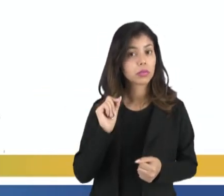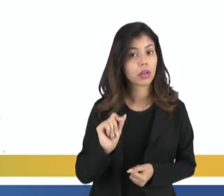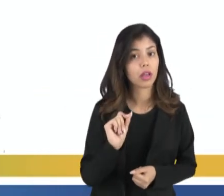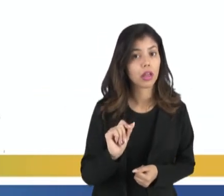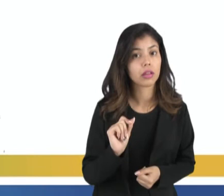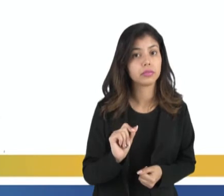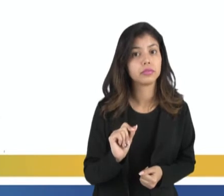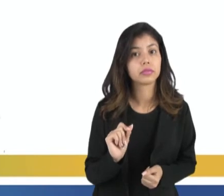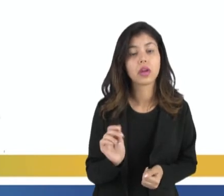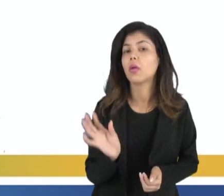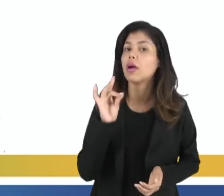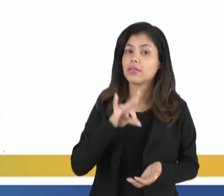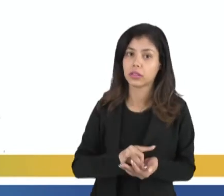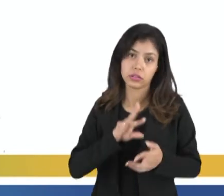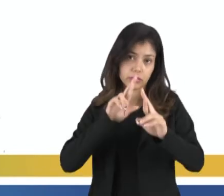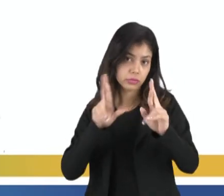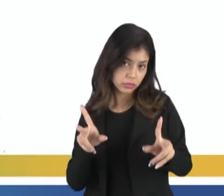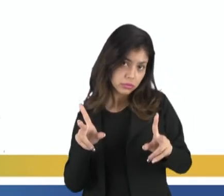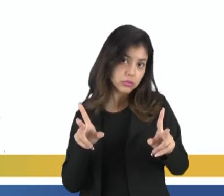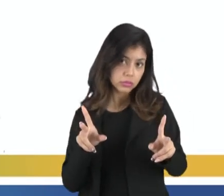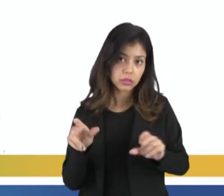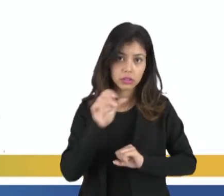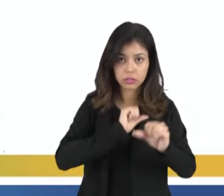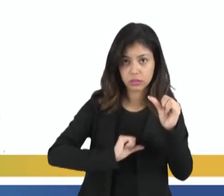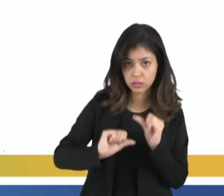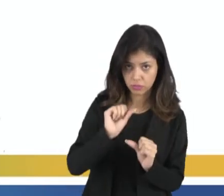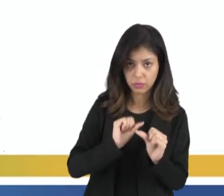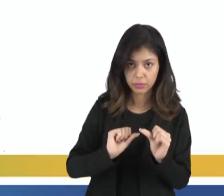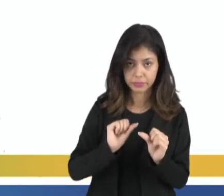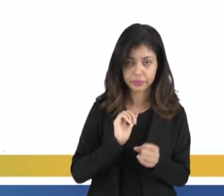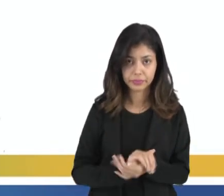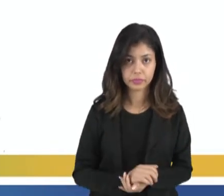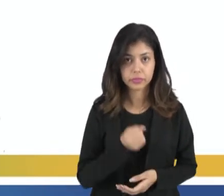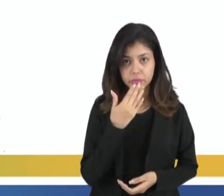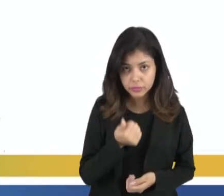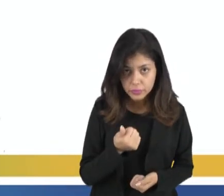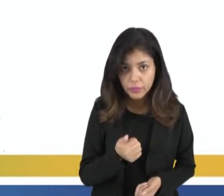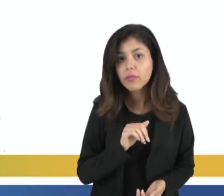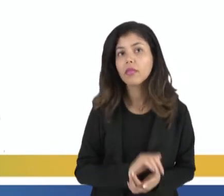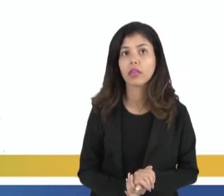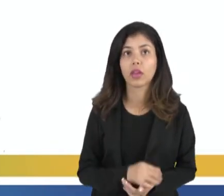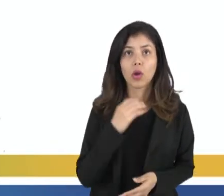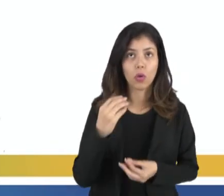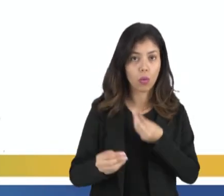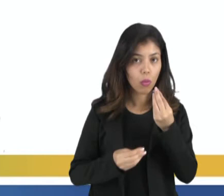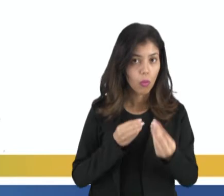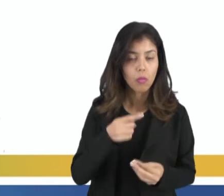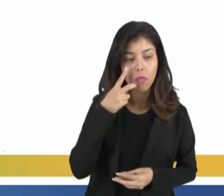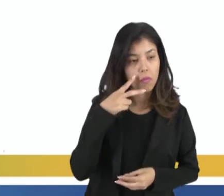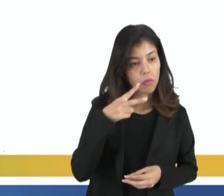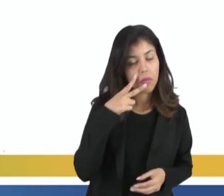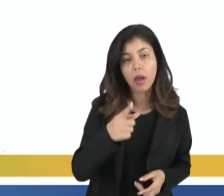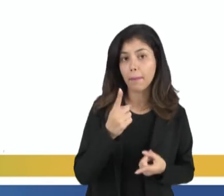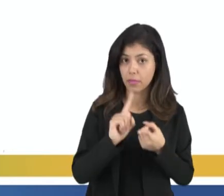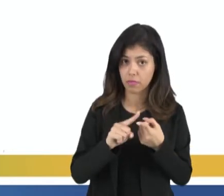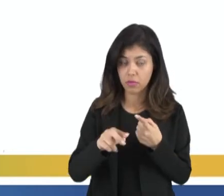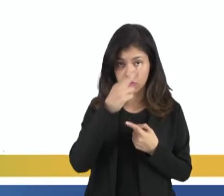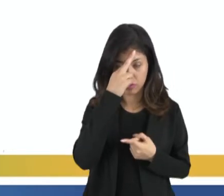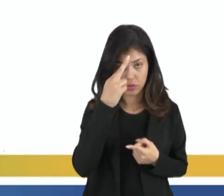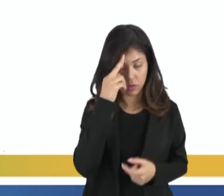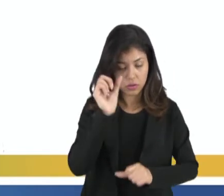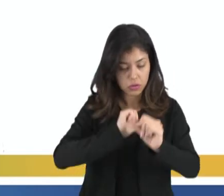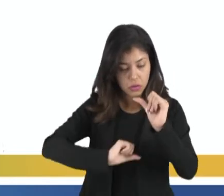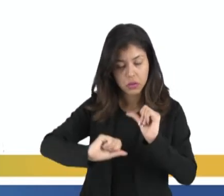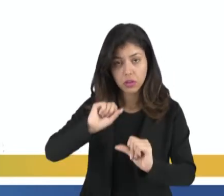quê? Uma realidade diferente, transformada, tá? Porque ali, quando você vê aquela primeira história, o homem